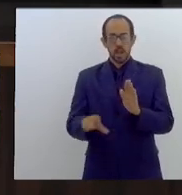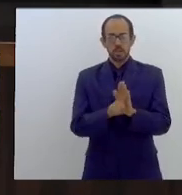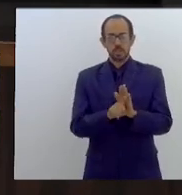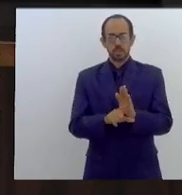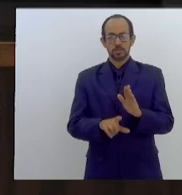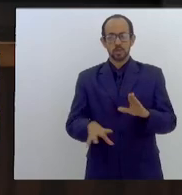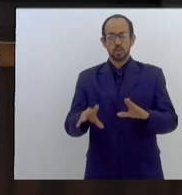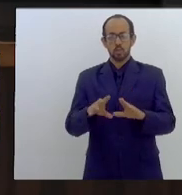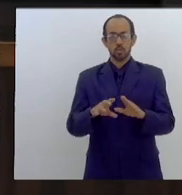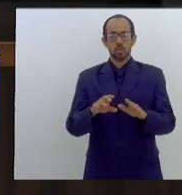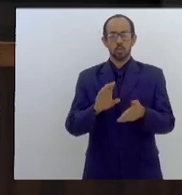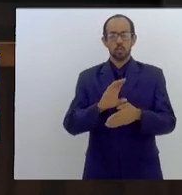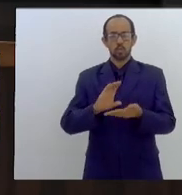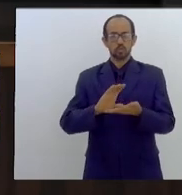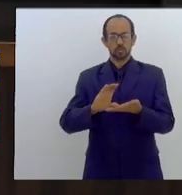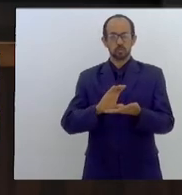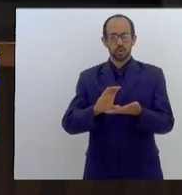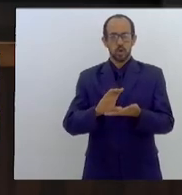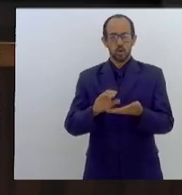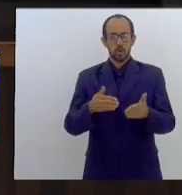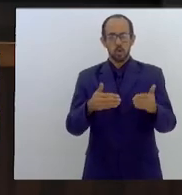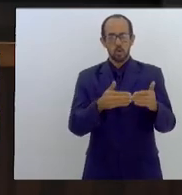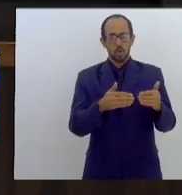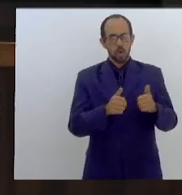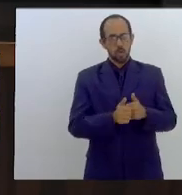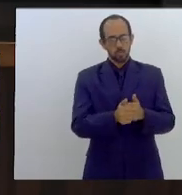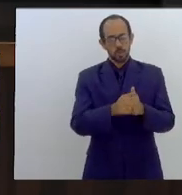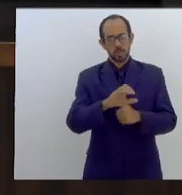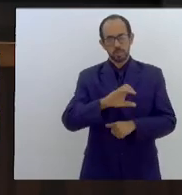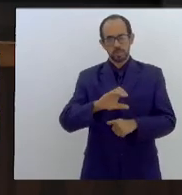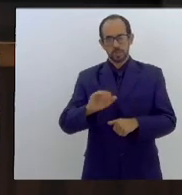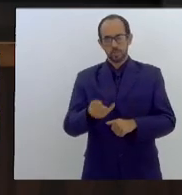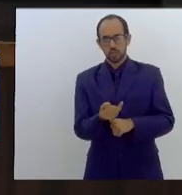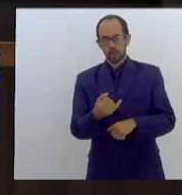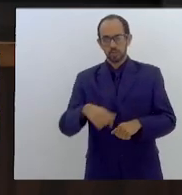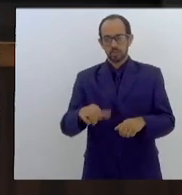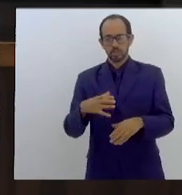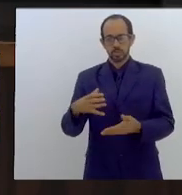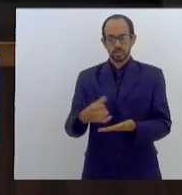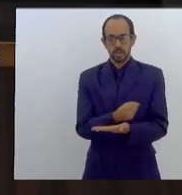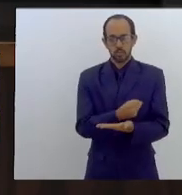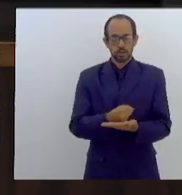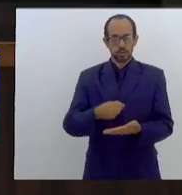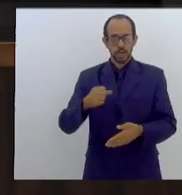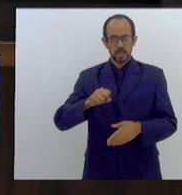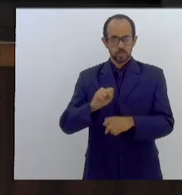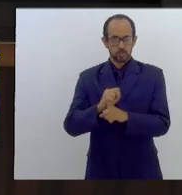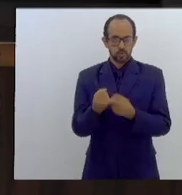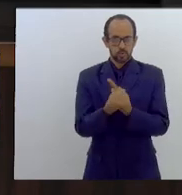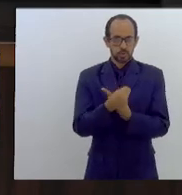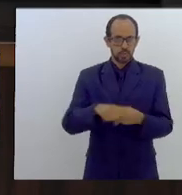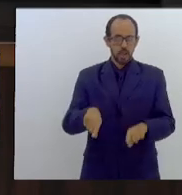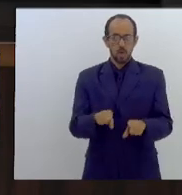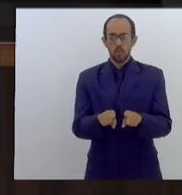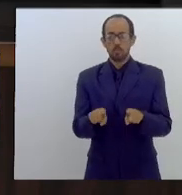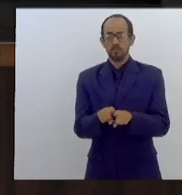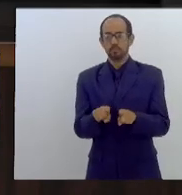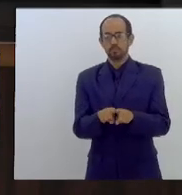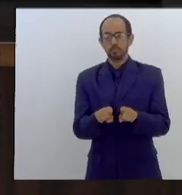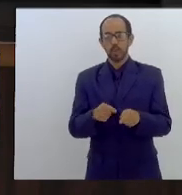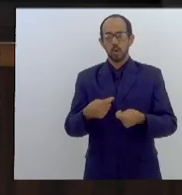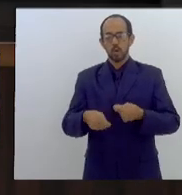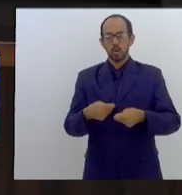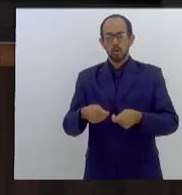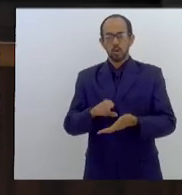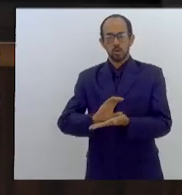códigos, favorável com as emendas da CCJ. De trabalho, legislação social e seguridade social, favorável com emenda. De orçamento, finanças, fiscalização financeira e